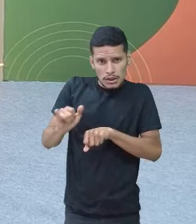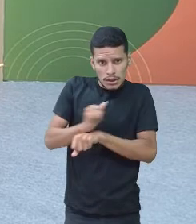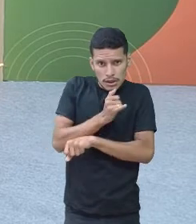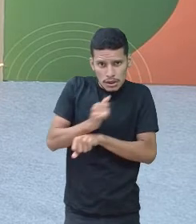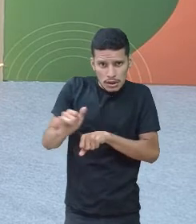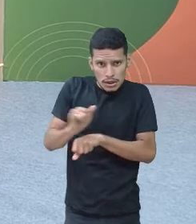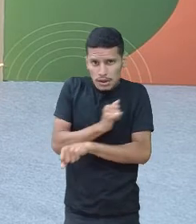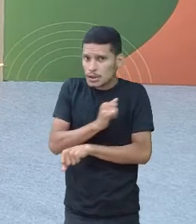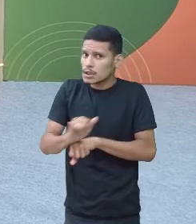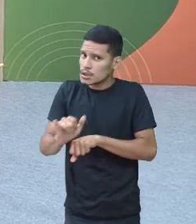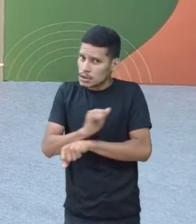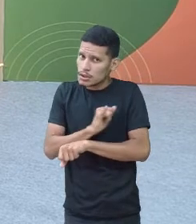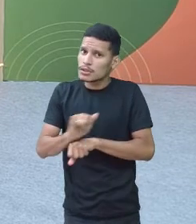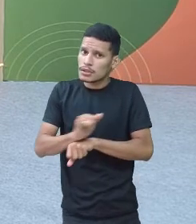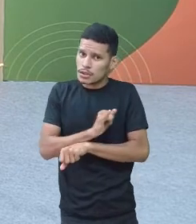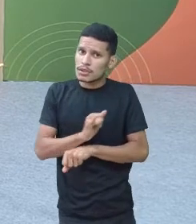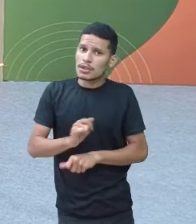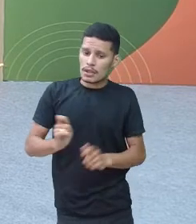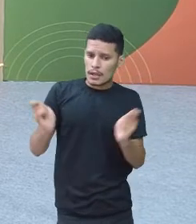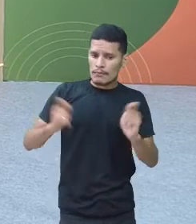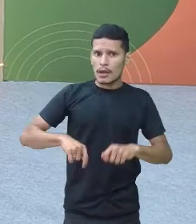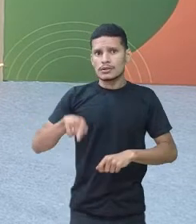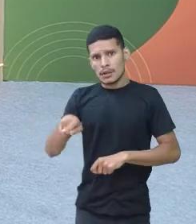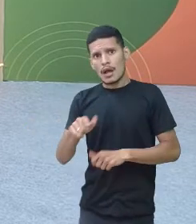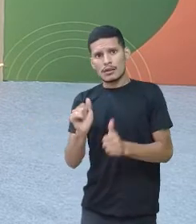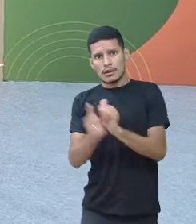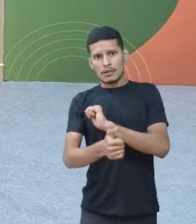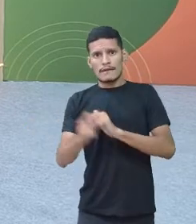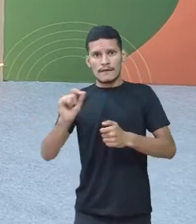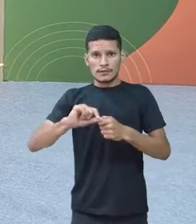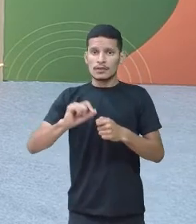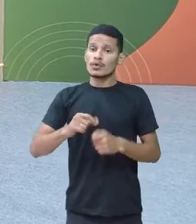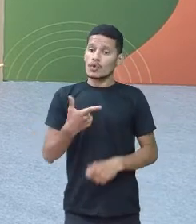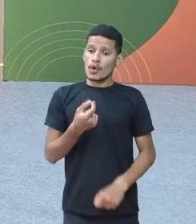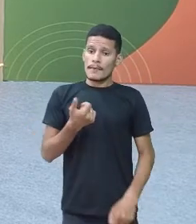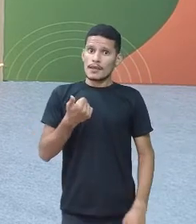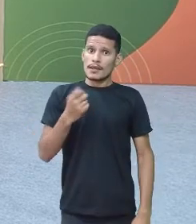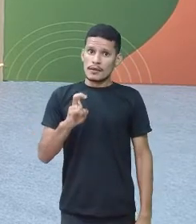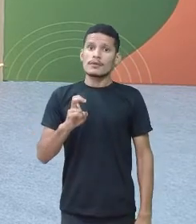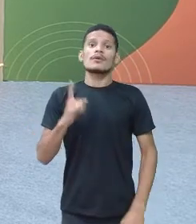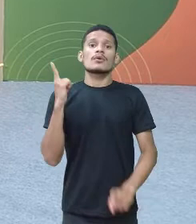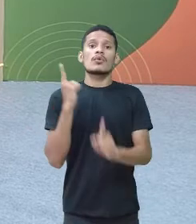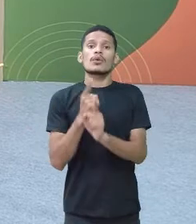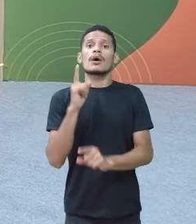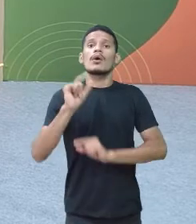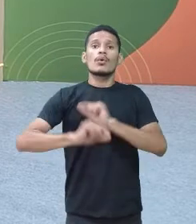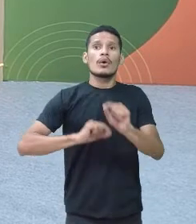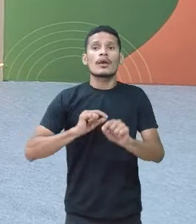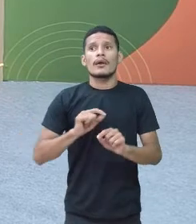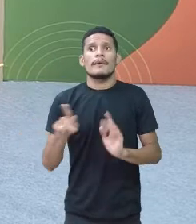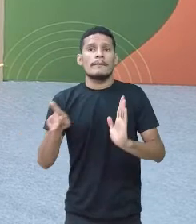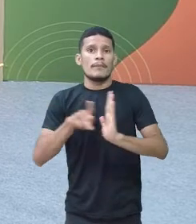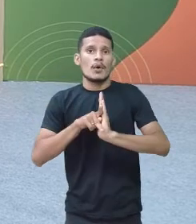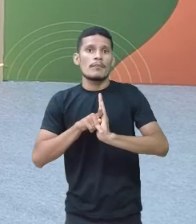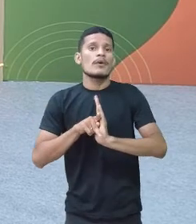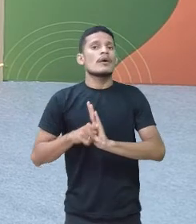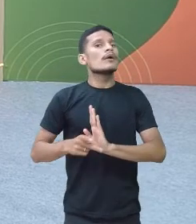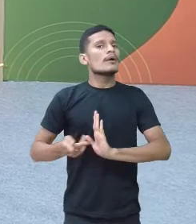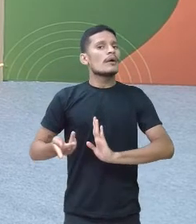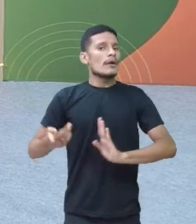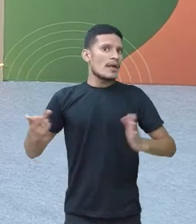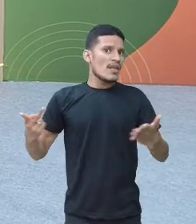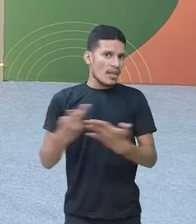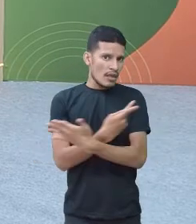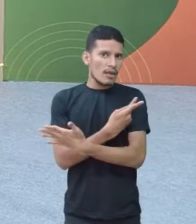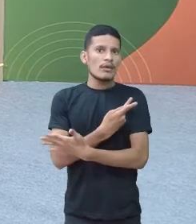mascarar isso que os atletas estavam fazendo. Ou seja, lá em 2015 eles encontraram essa fraude,